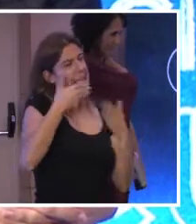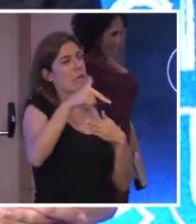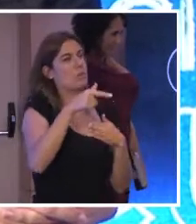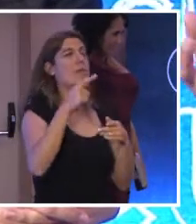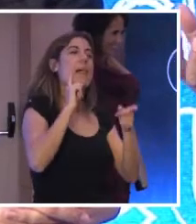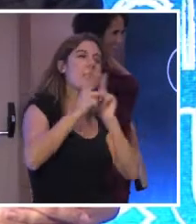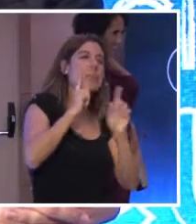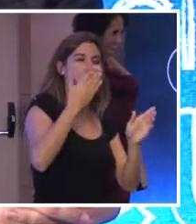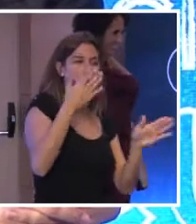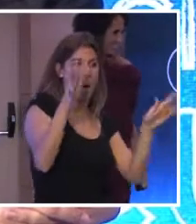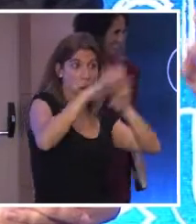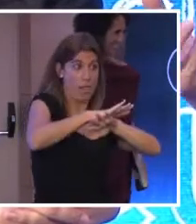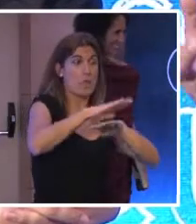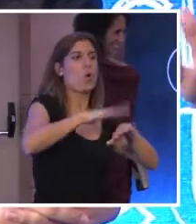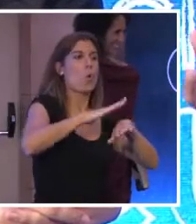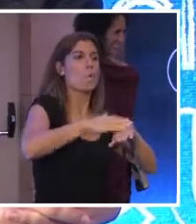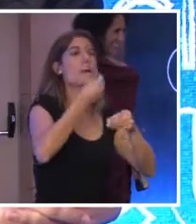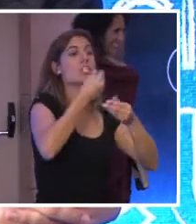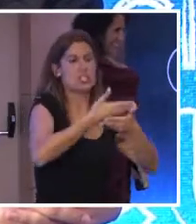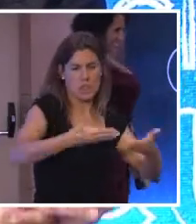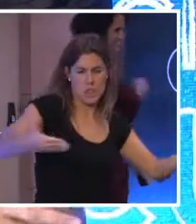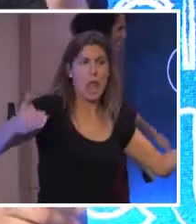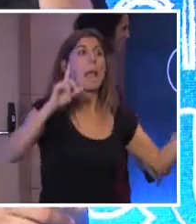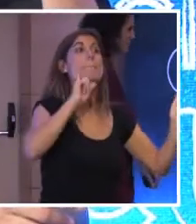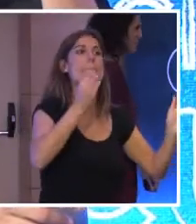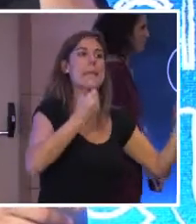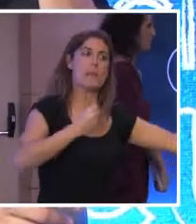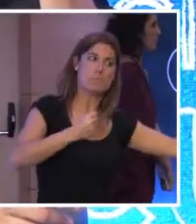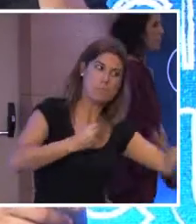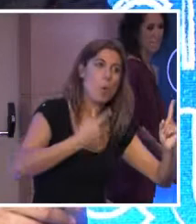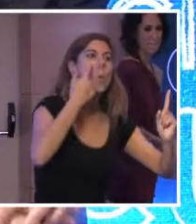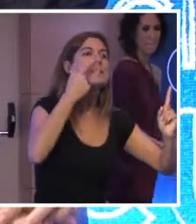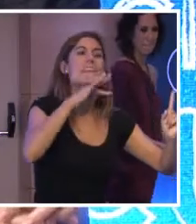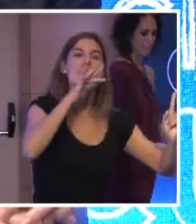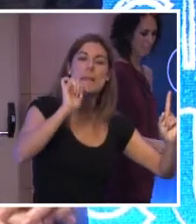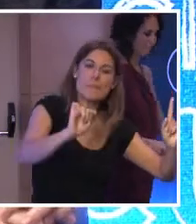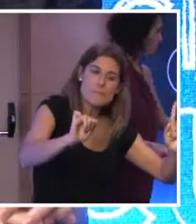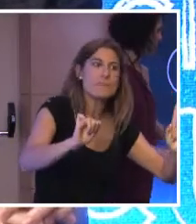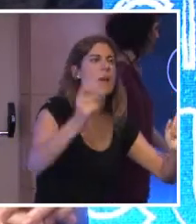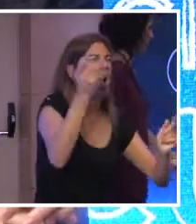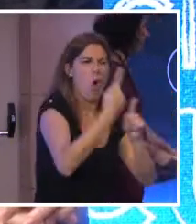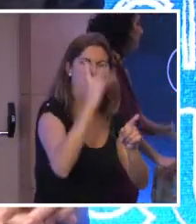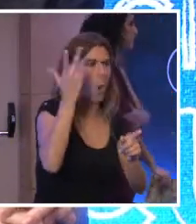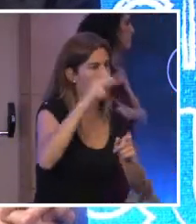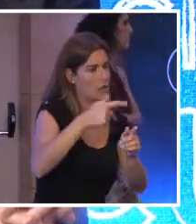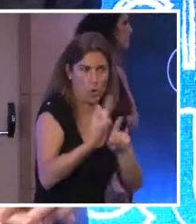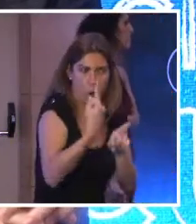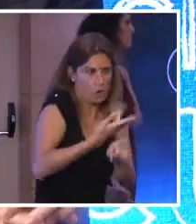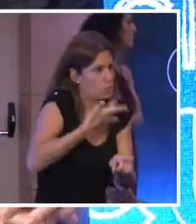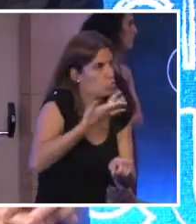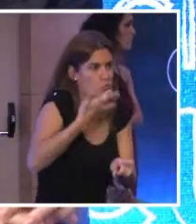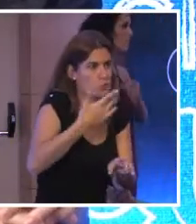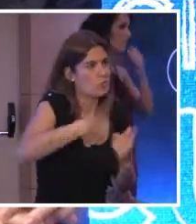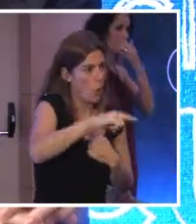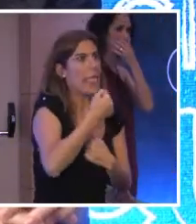causa disso, porque tem um grande jantar que ele leva essa menina para conhecer a família e as coisas que acontecem lá são absurdas. E a gente ri